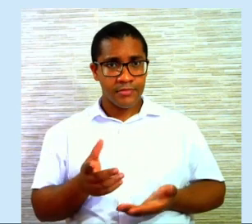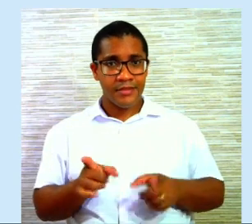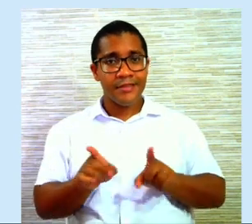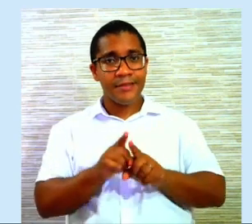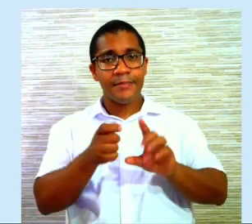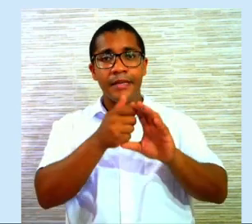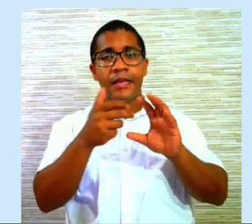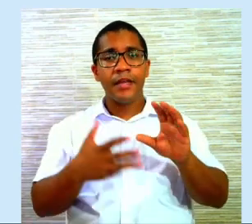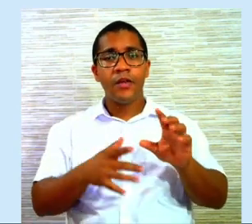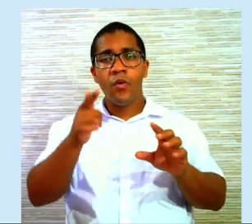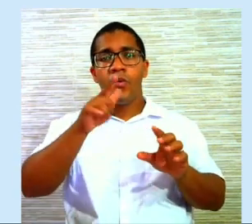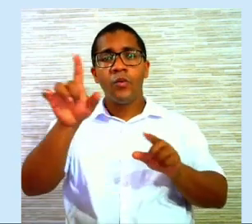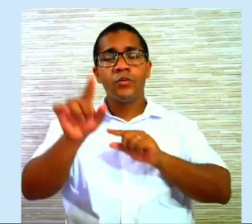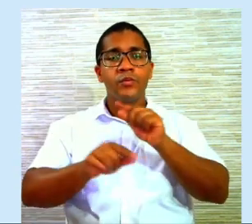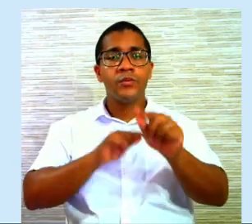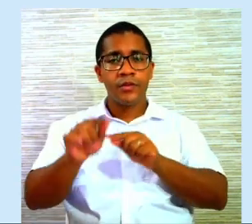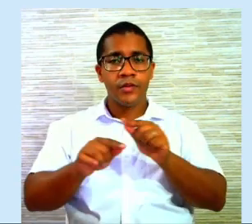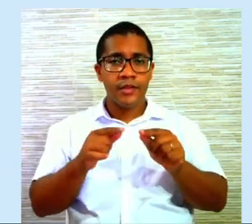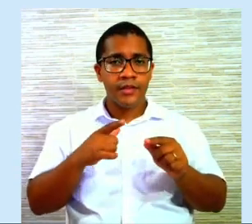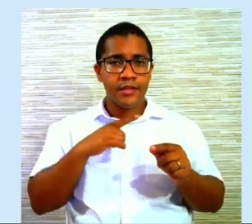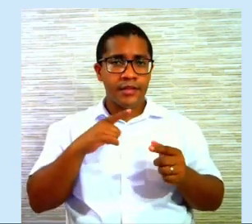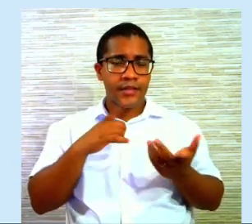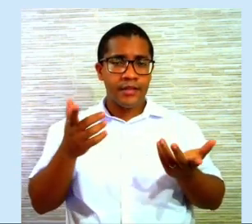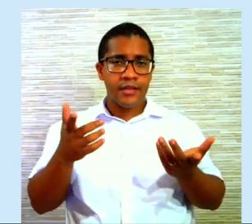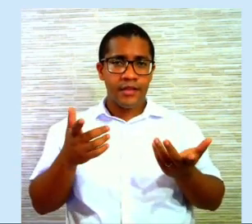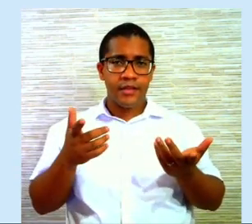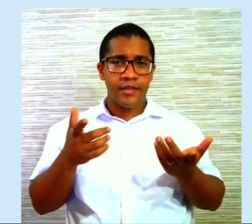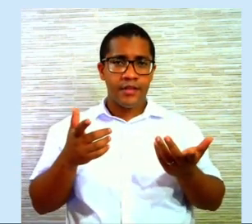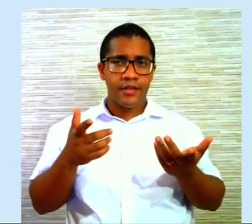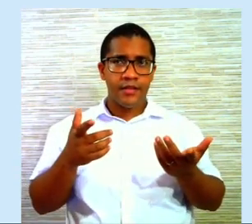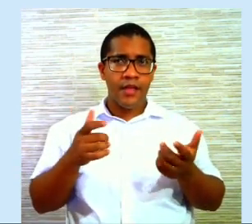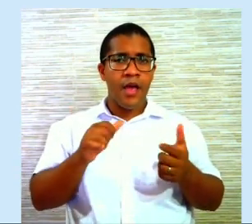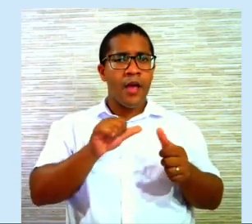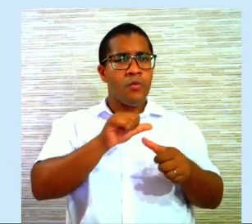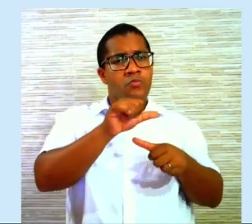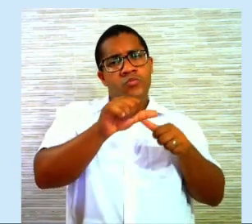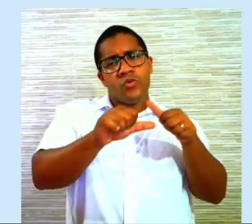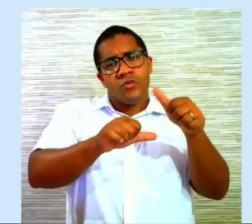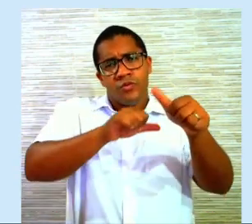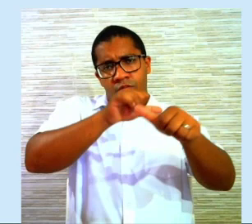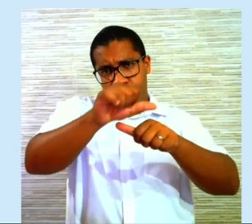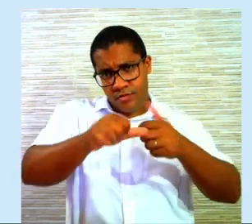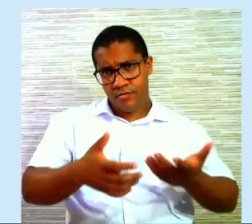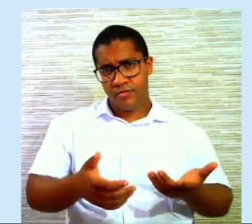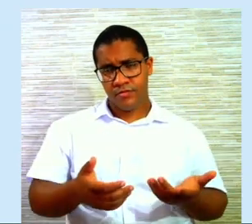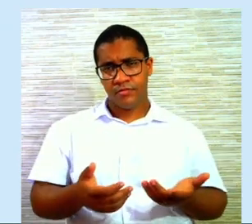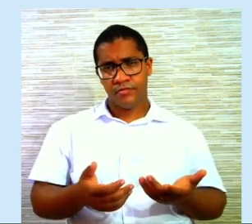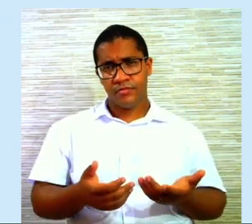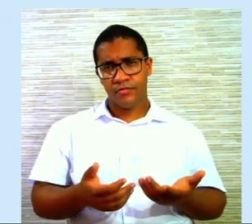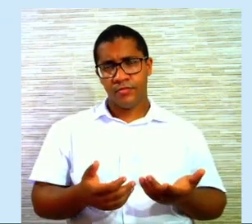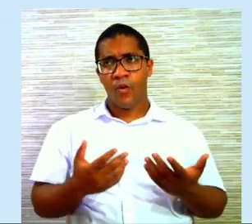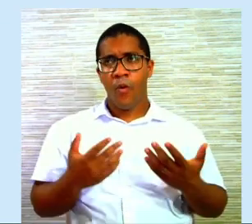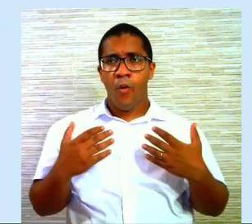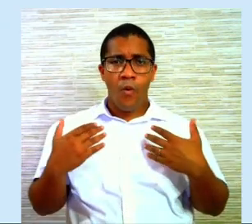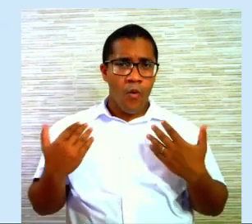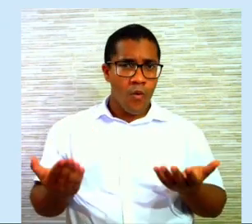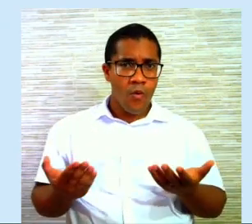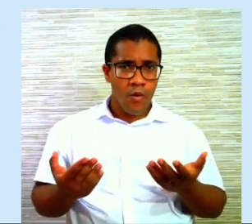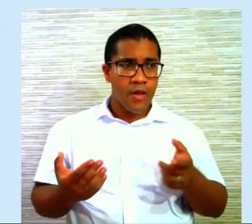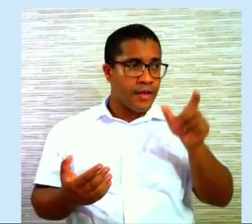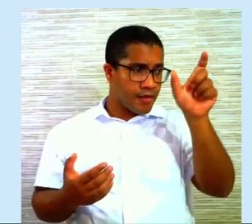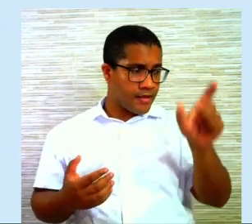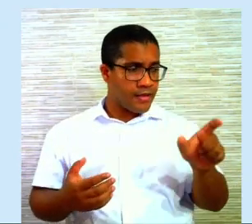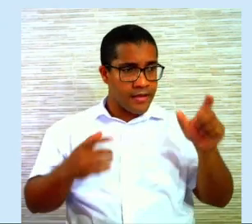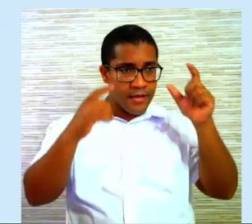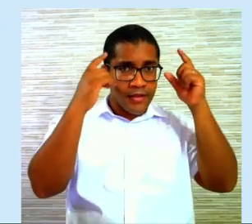É caracterizada, na realidade, pela transformação. Né? Ou seja, o